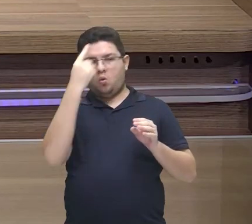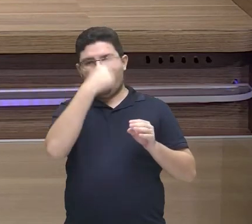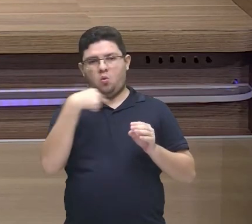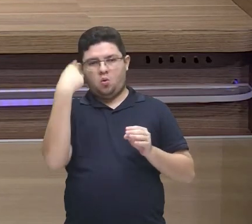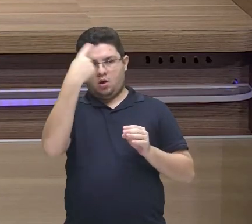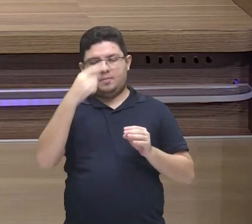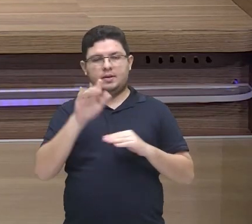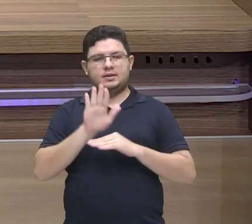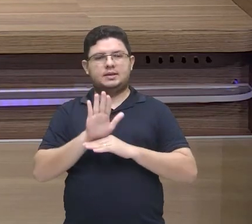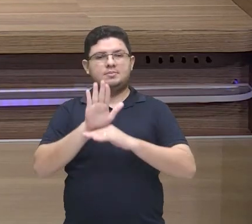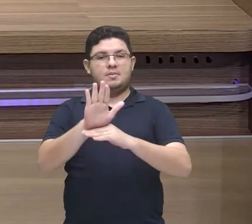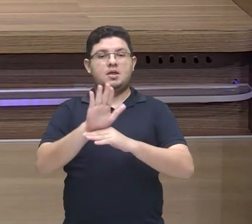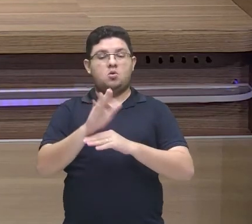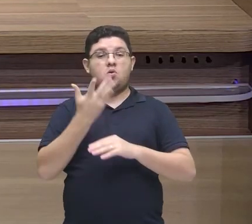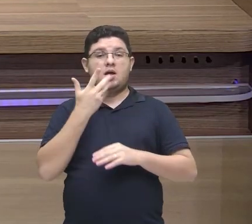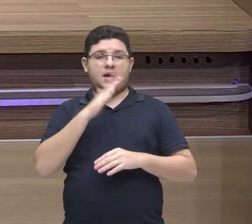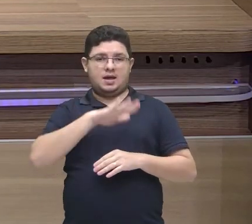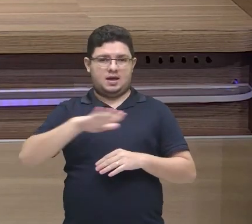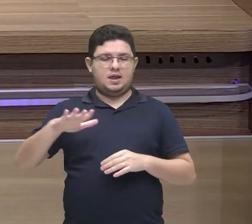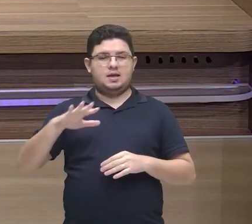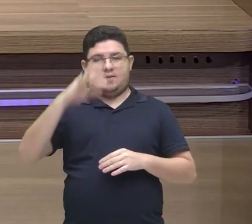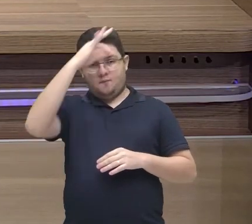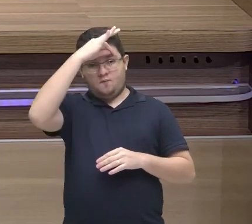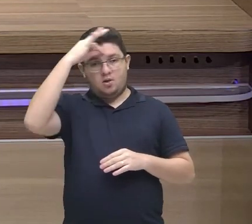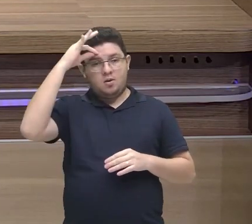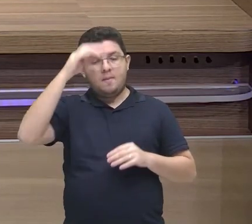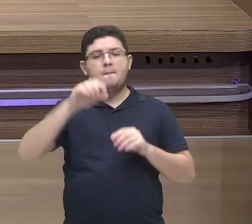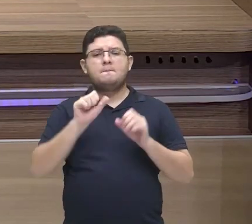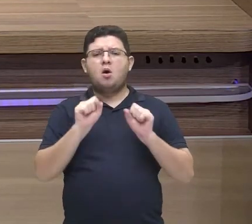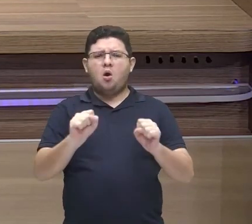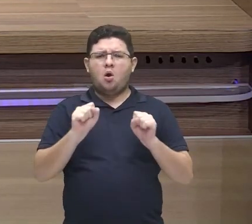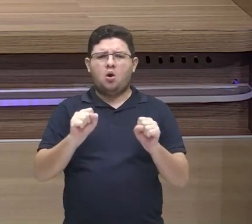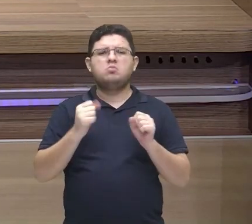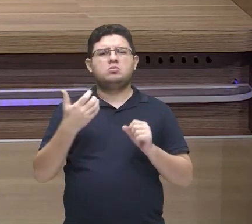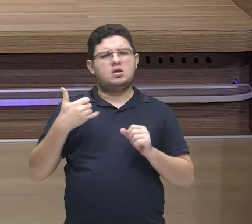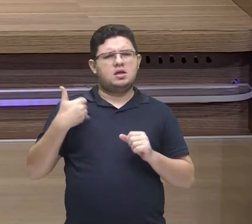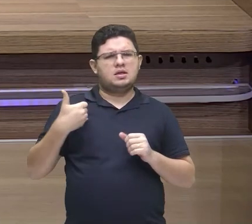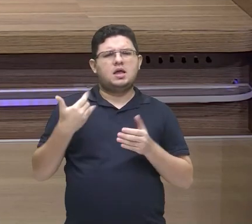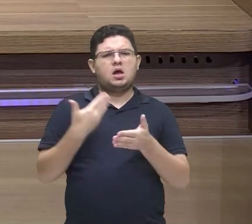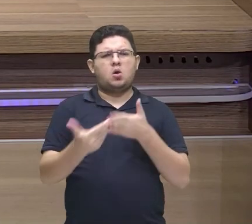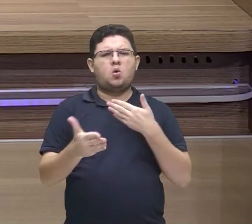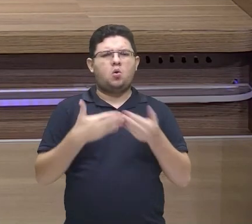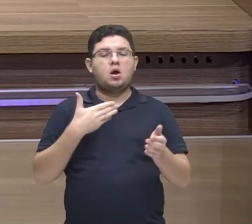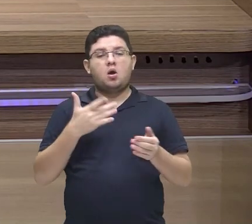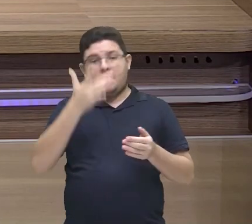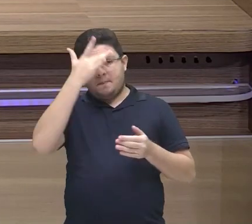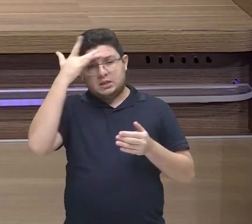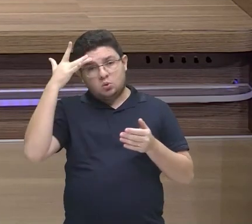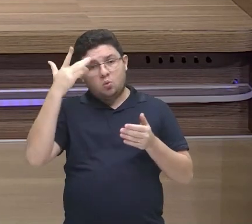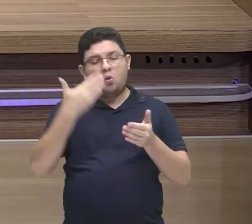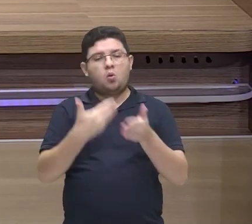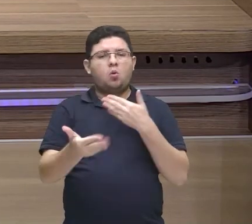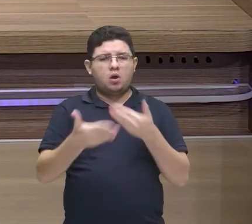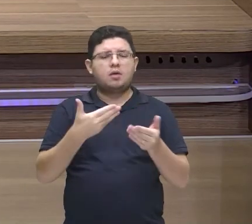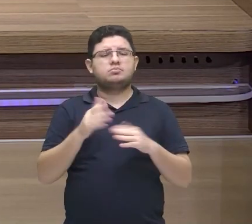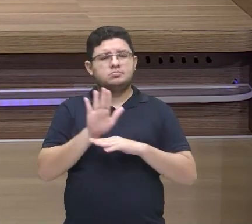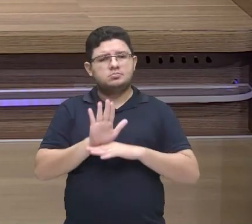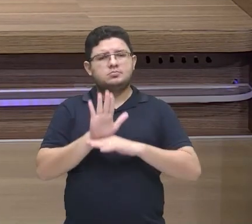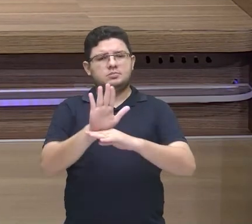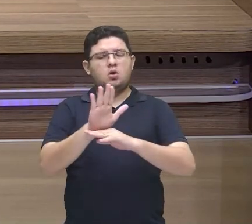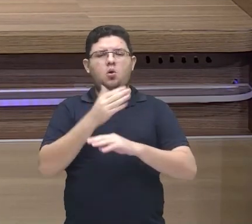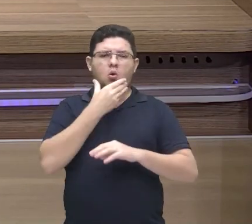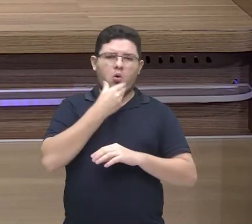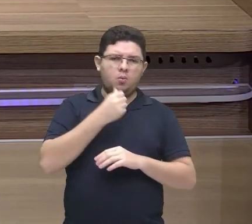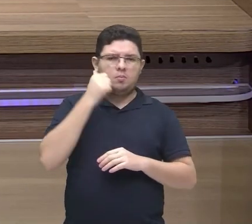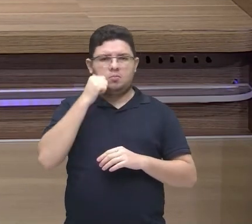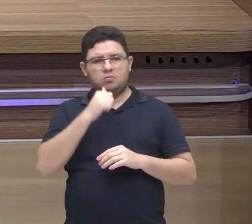ser de qualquer idade também, viu? Não é só de criança e adolescente, não. O SAVIS atende qualquer pessoa de qualquer idade, tanto homens como mulheres, tá?